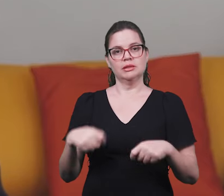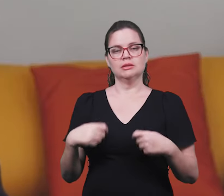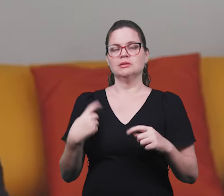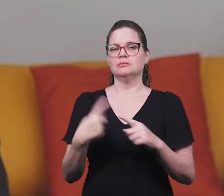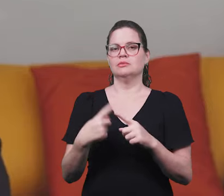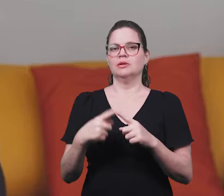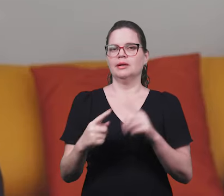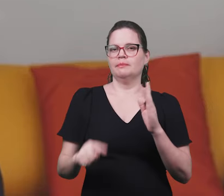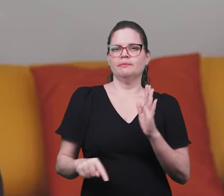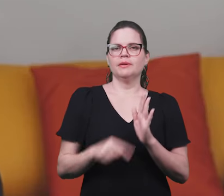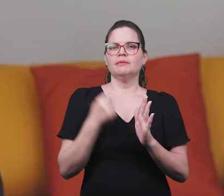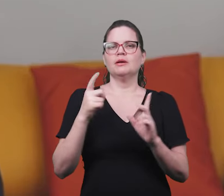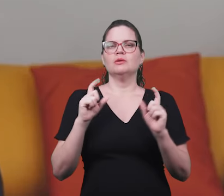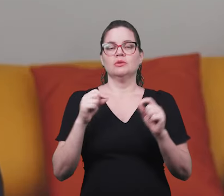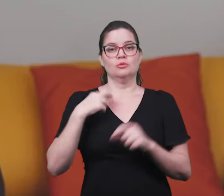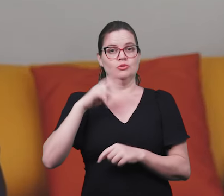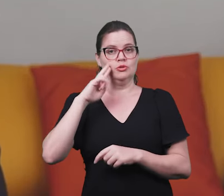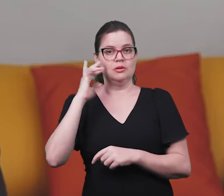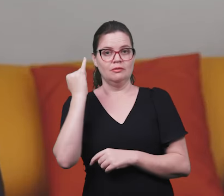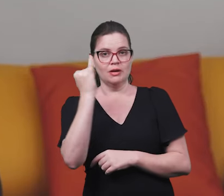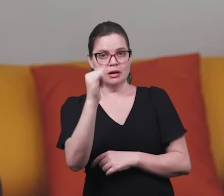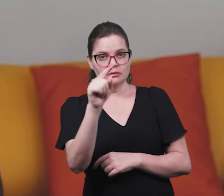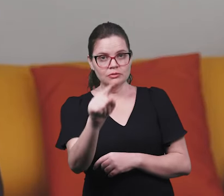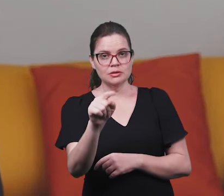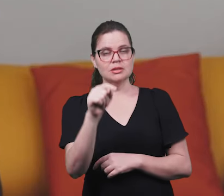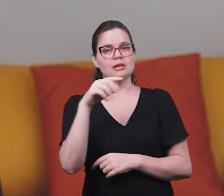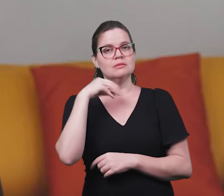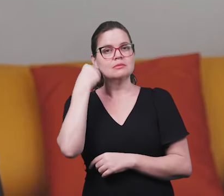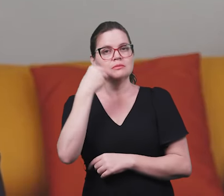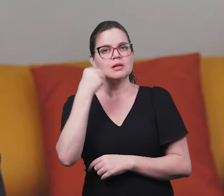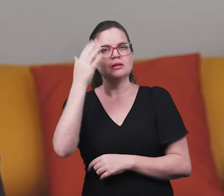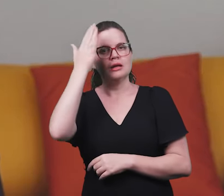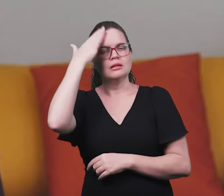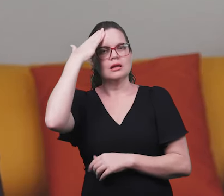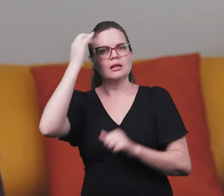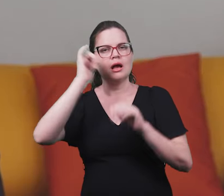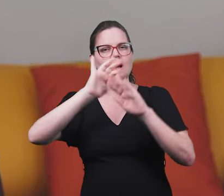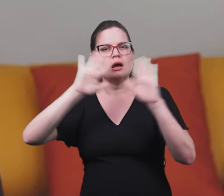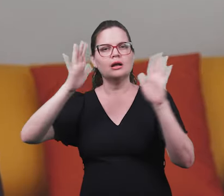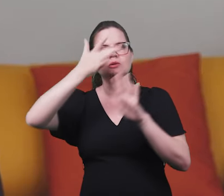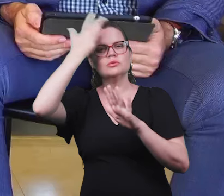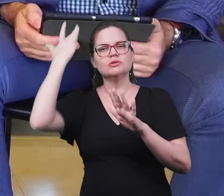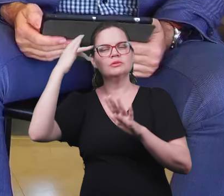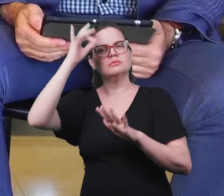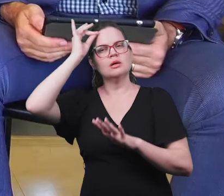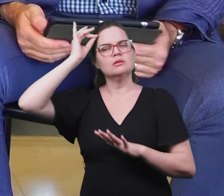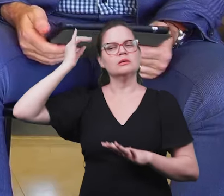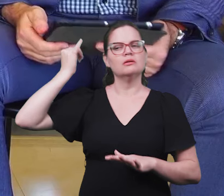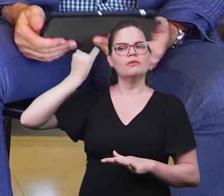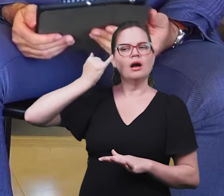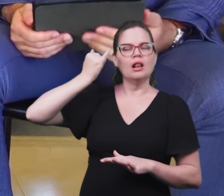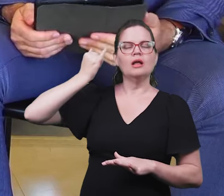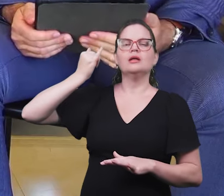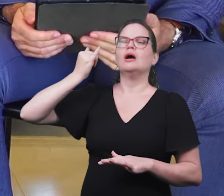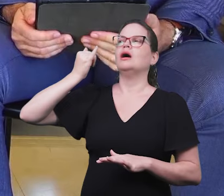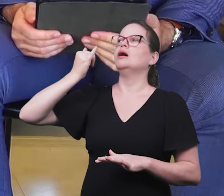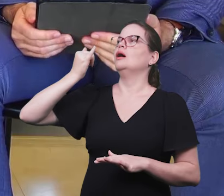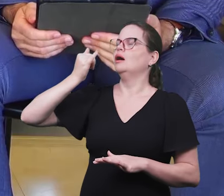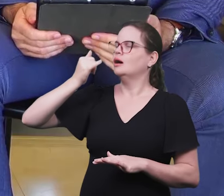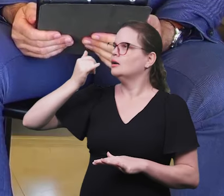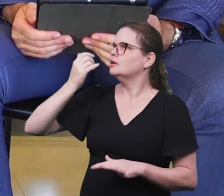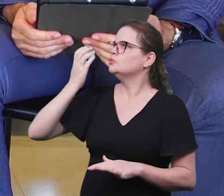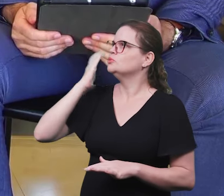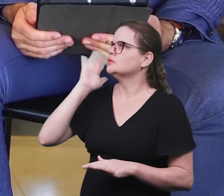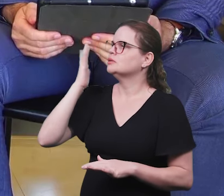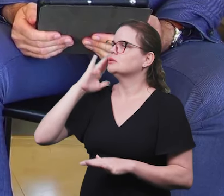quer primeiro atingir é para que você passe a ouvir a voz dele. Ele precisa ser ouvido naquilo